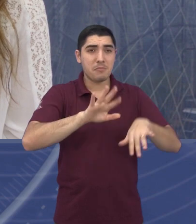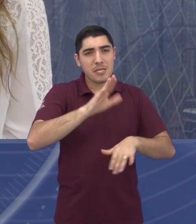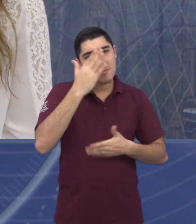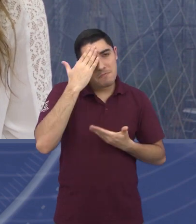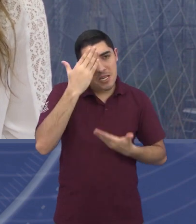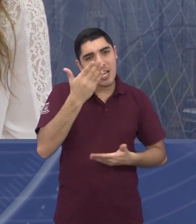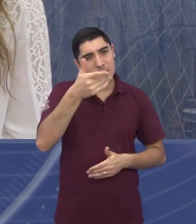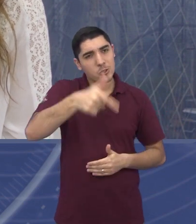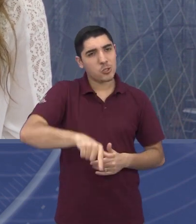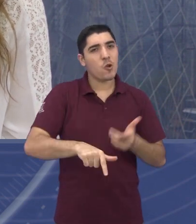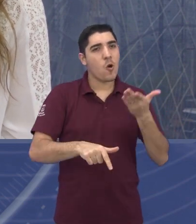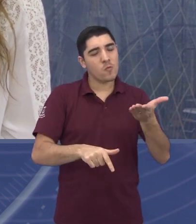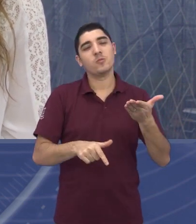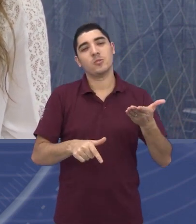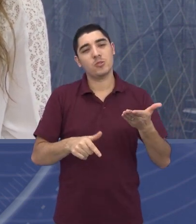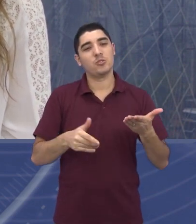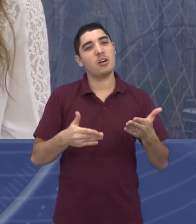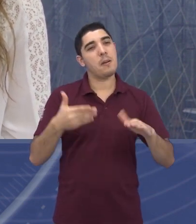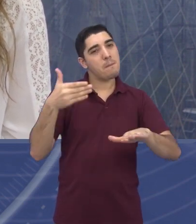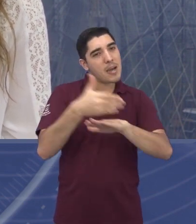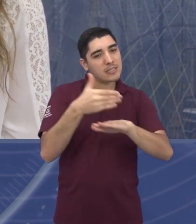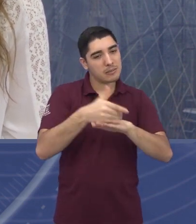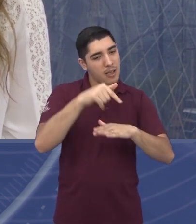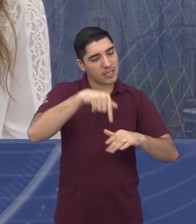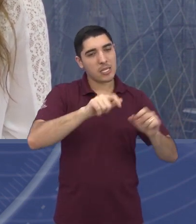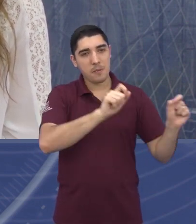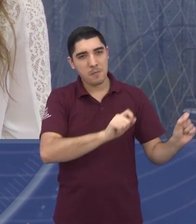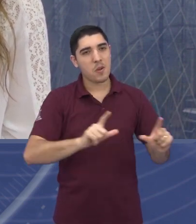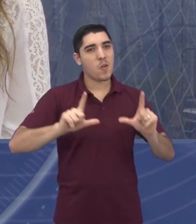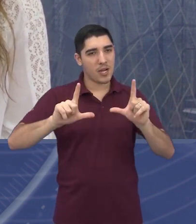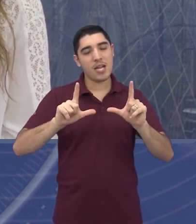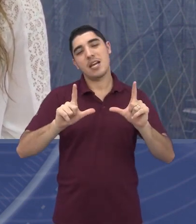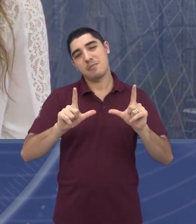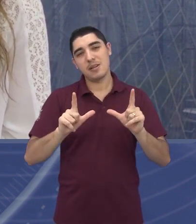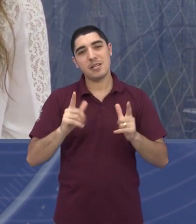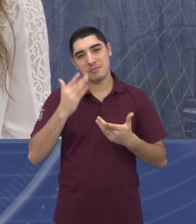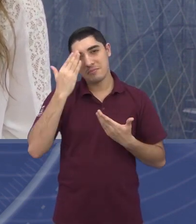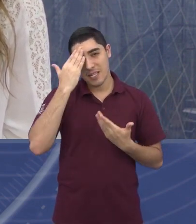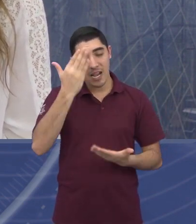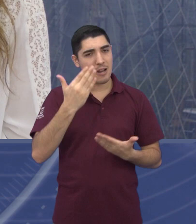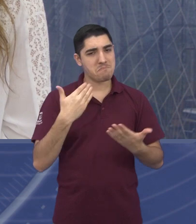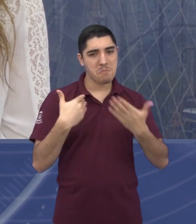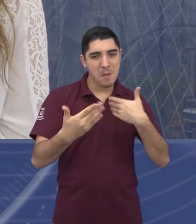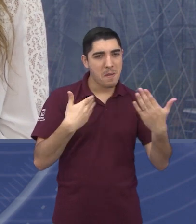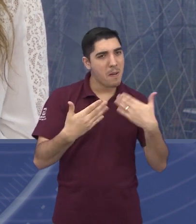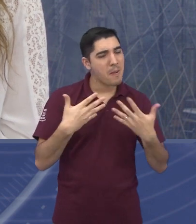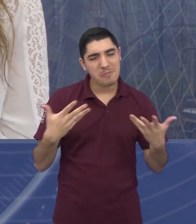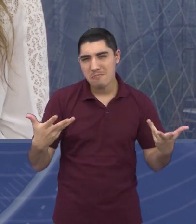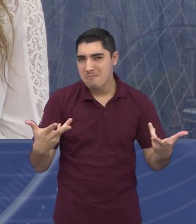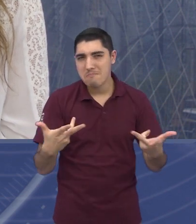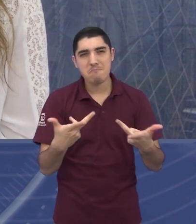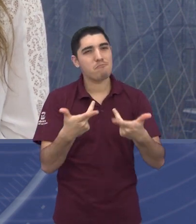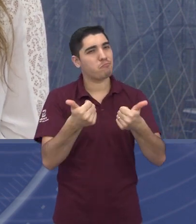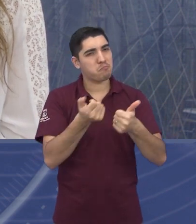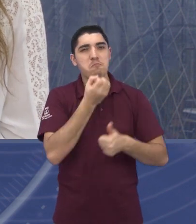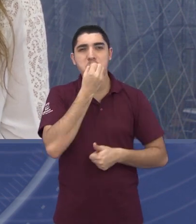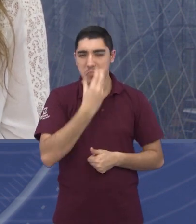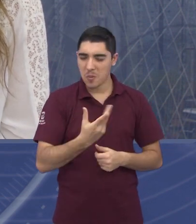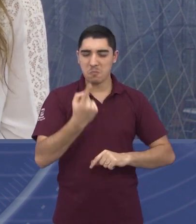te agradecer mais uma vez por contribuir aqui com a gente. Foi um bate-papo, sem dúvida